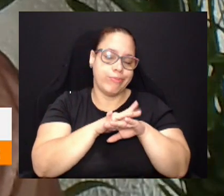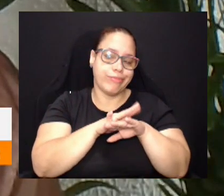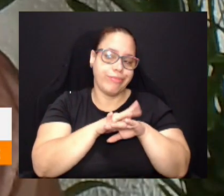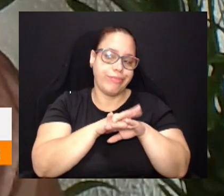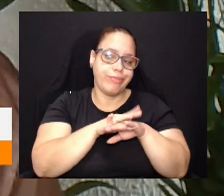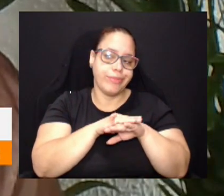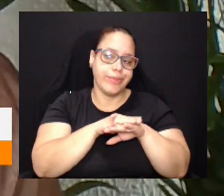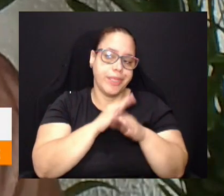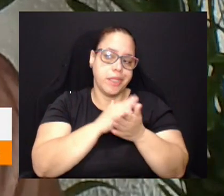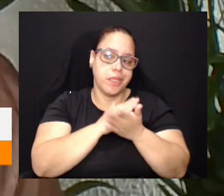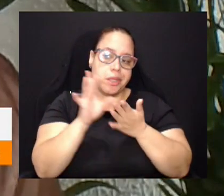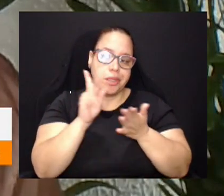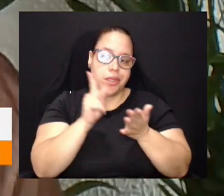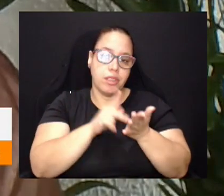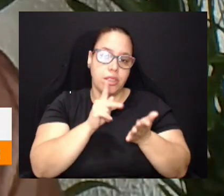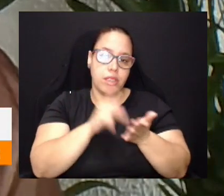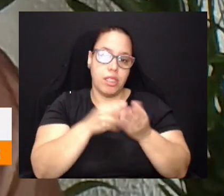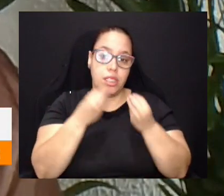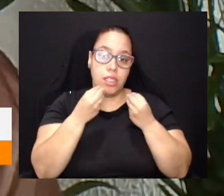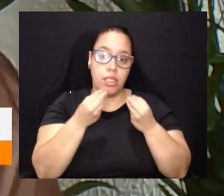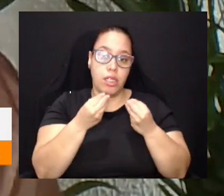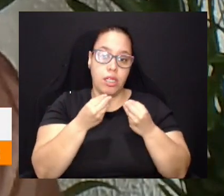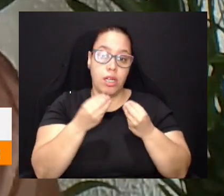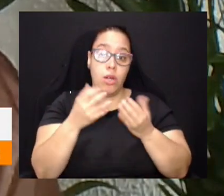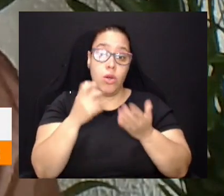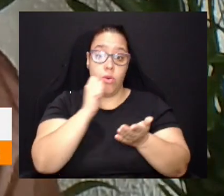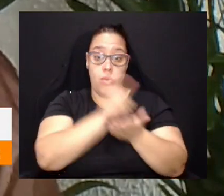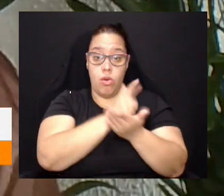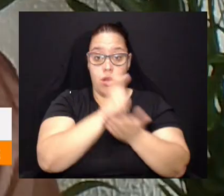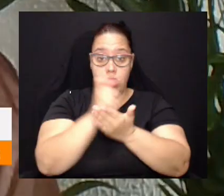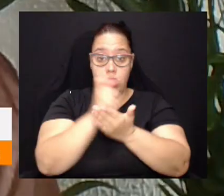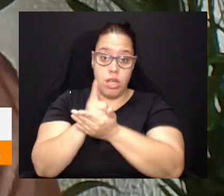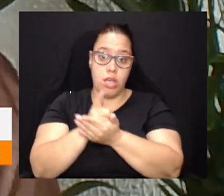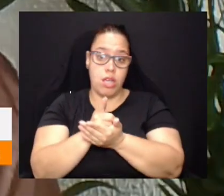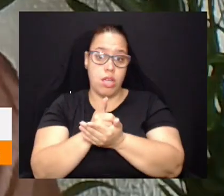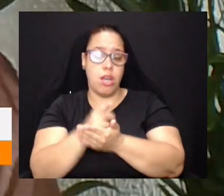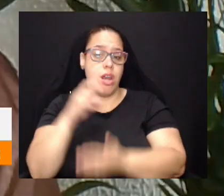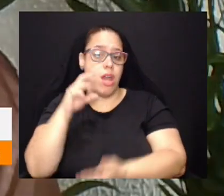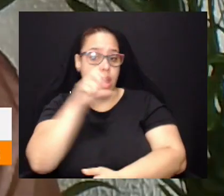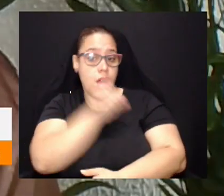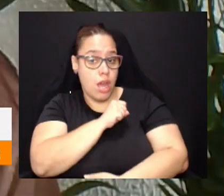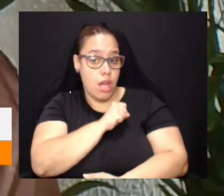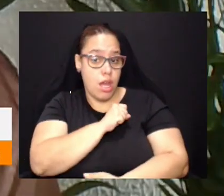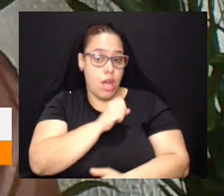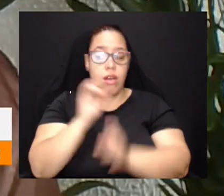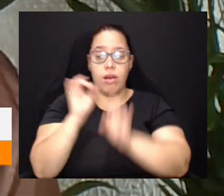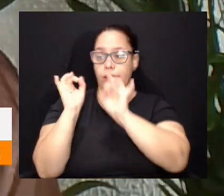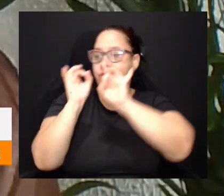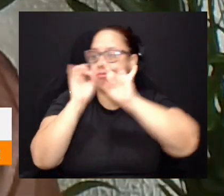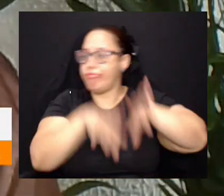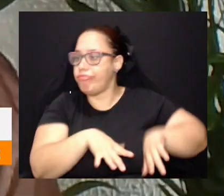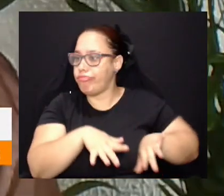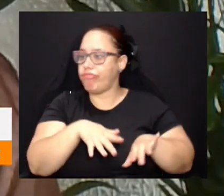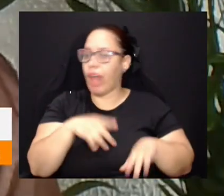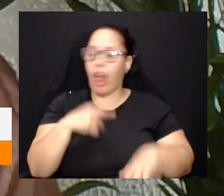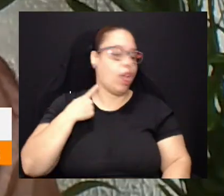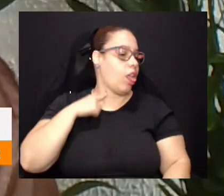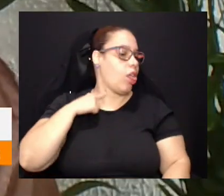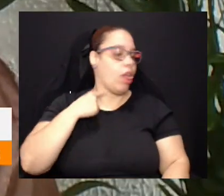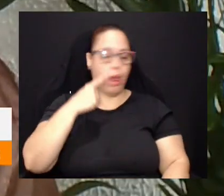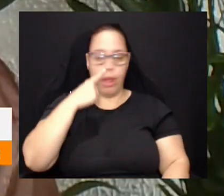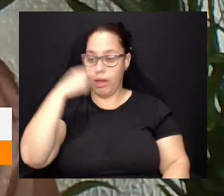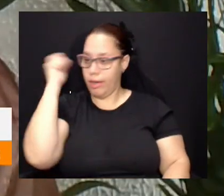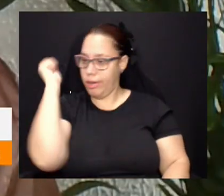a funcionar como consumo, onde ele é rápido, ele é descartável, ele é centrado apenas na